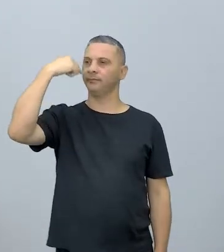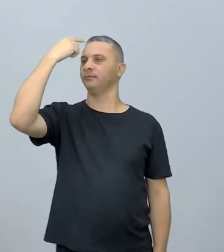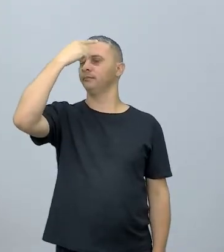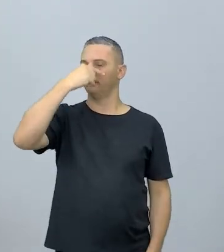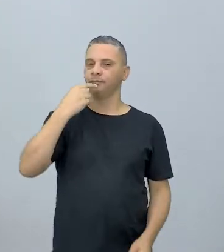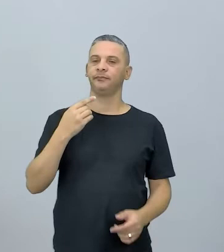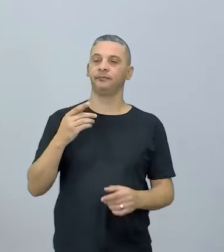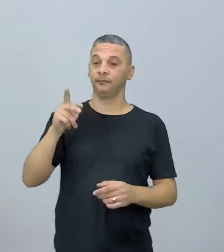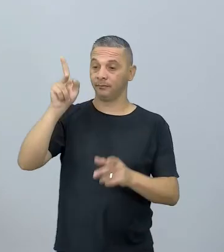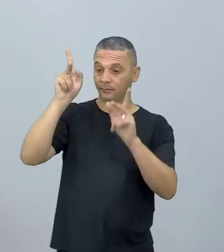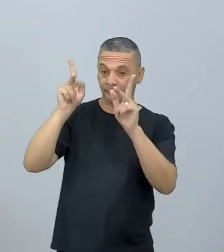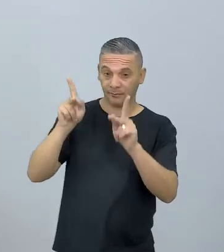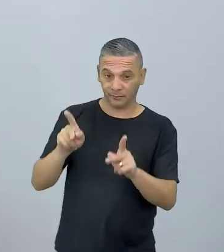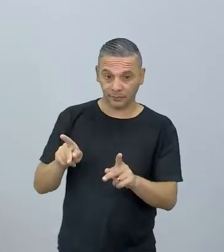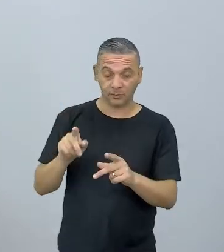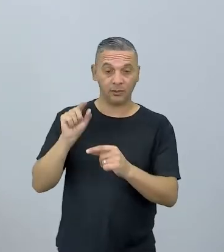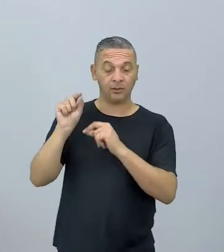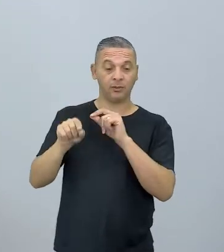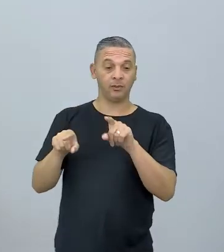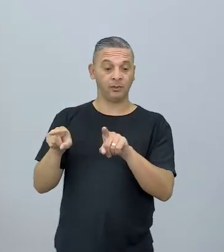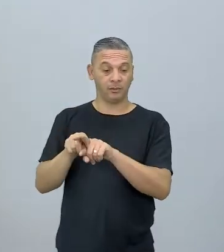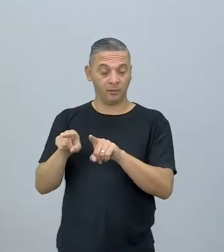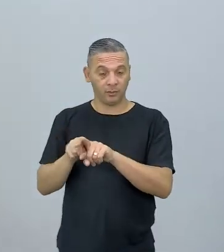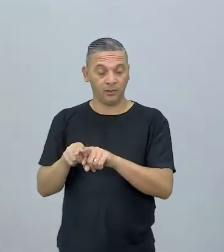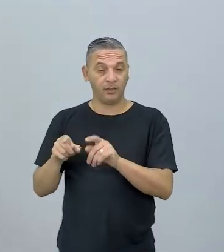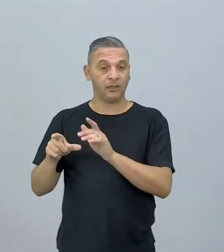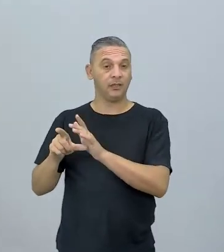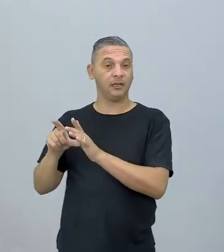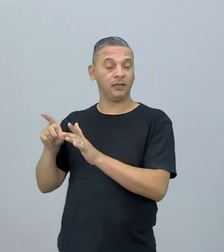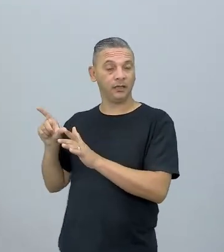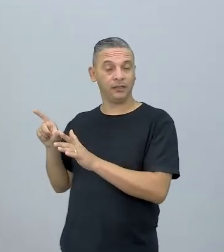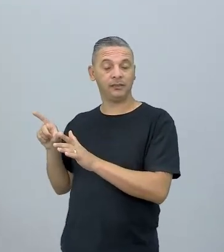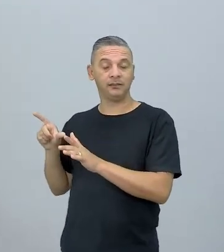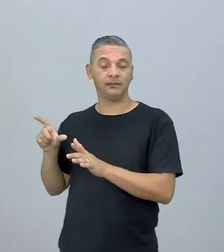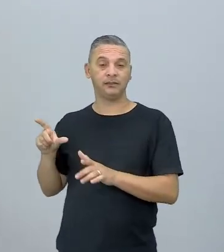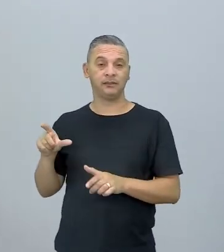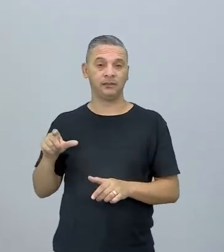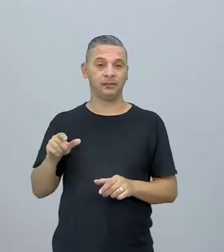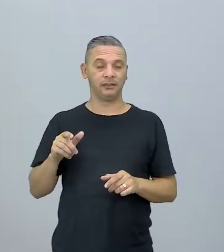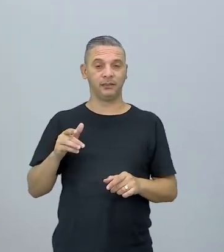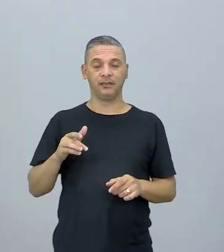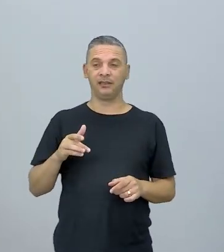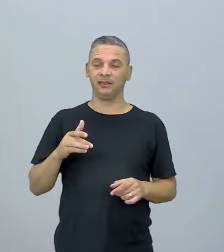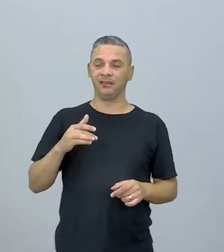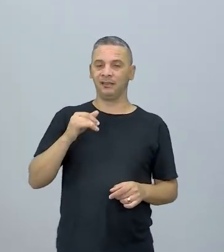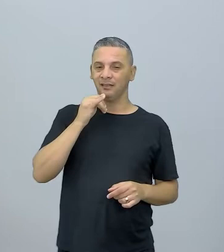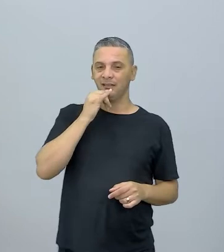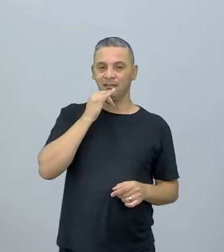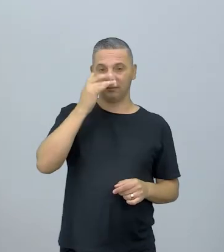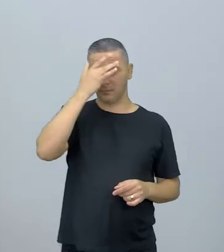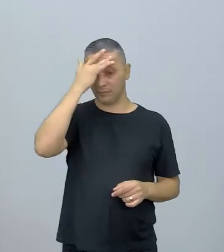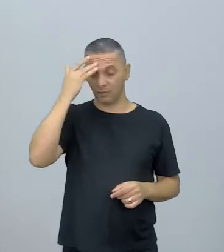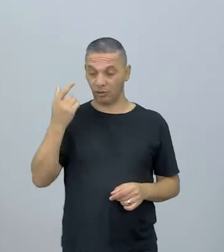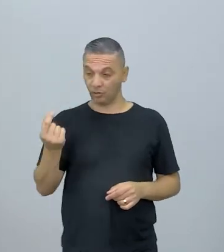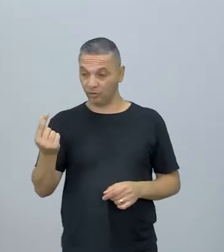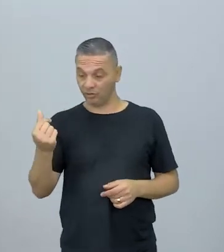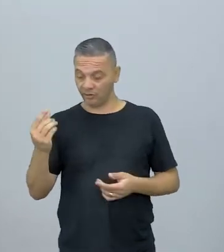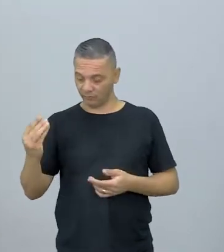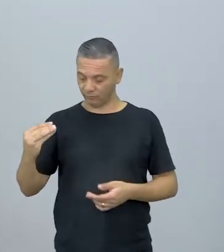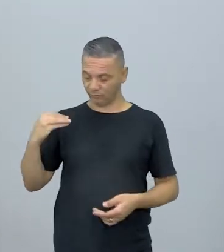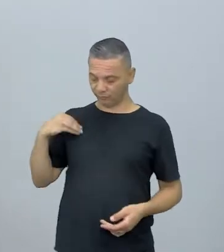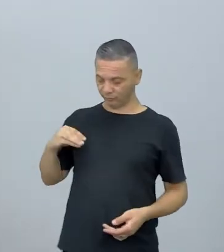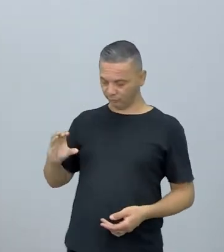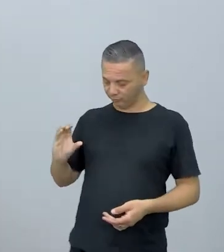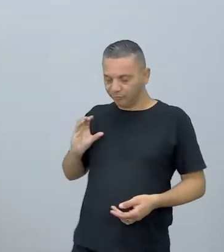de tempo essas pessoas elas até na época isso foi até controverso, elas recebiam dinheiro para